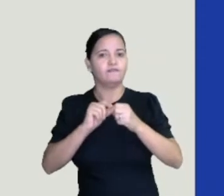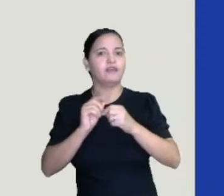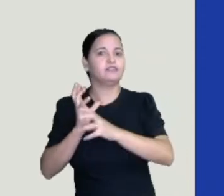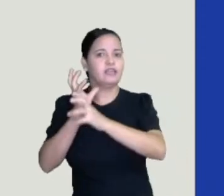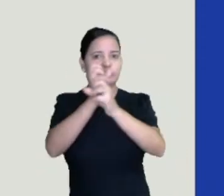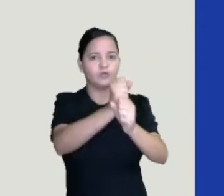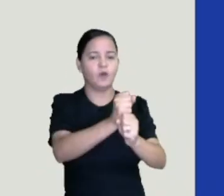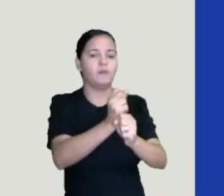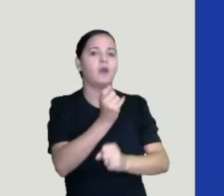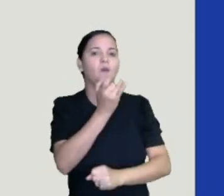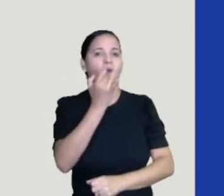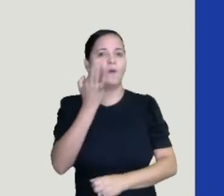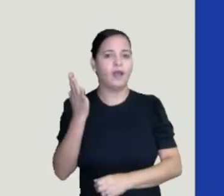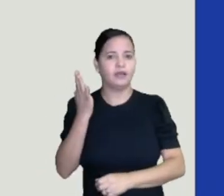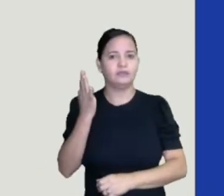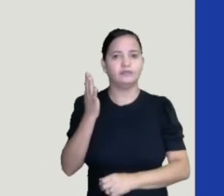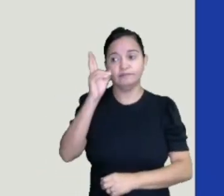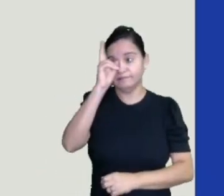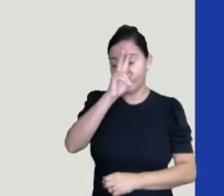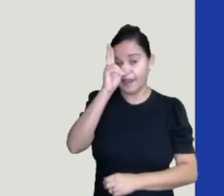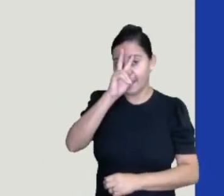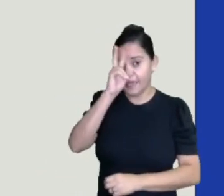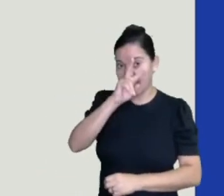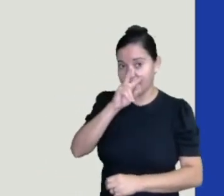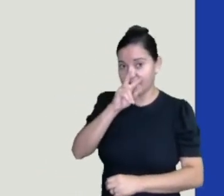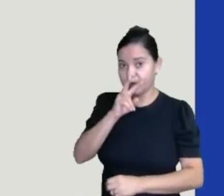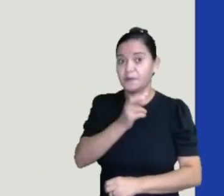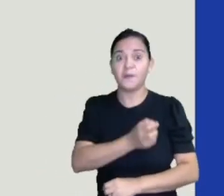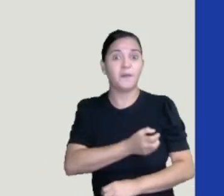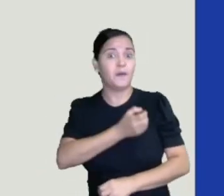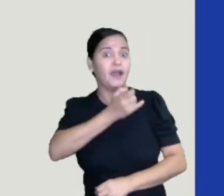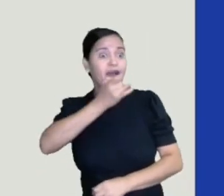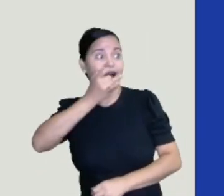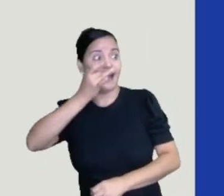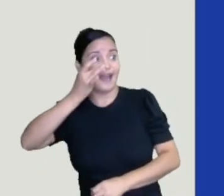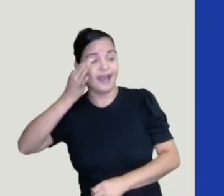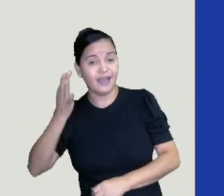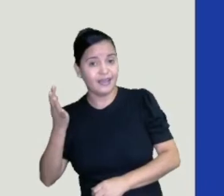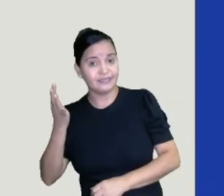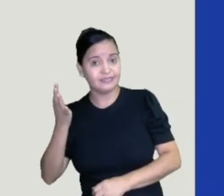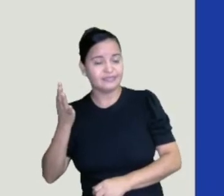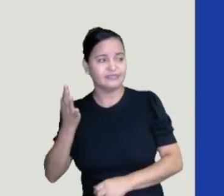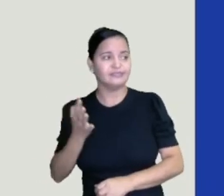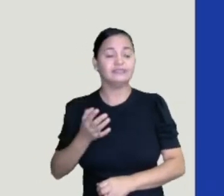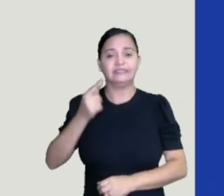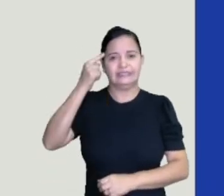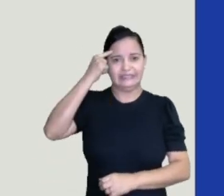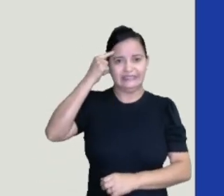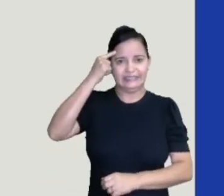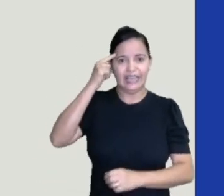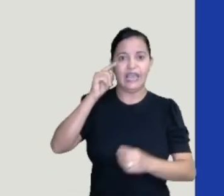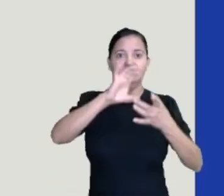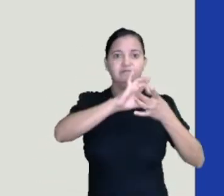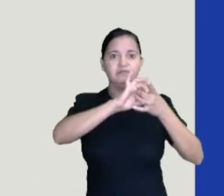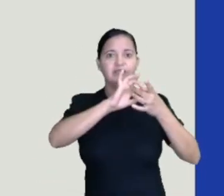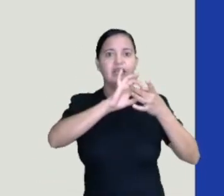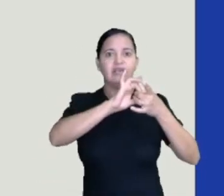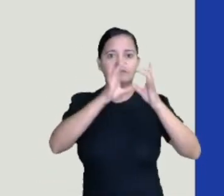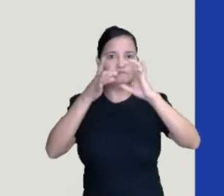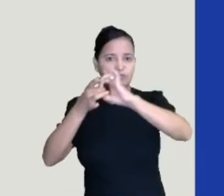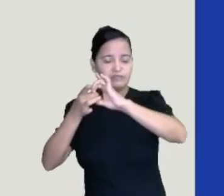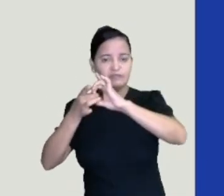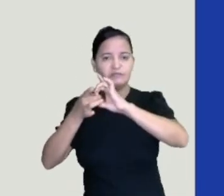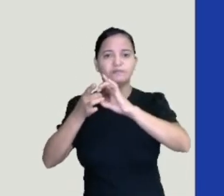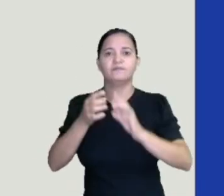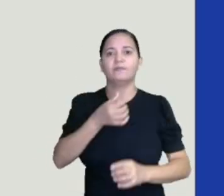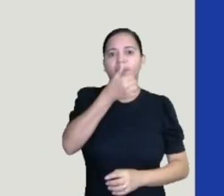a mais. Lembra lá aquela ideia do quanto a mais a gente está levando? Aquela ideia associada à subtração?